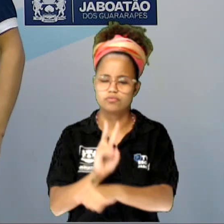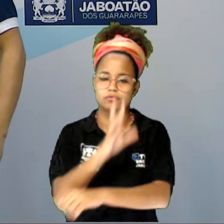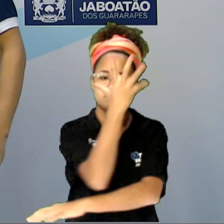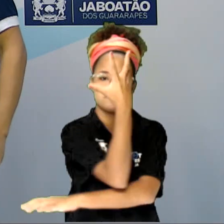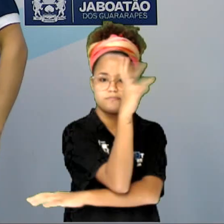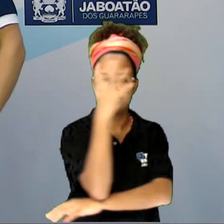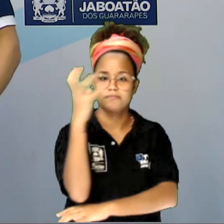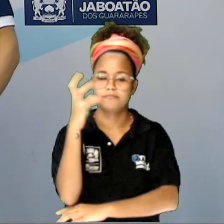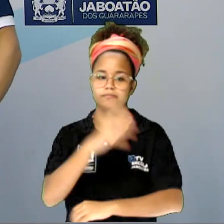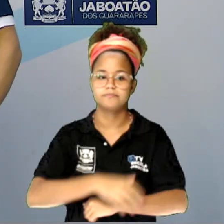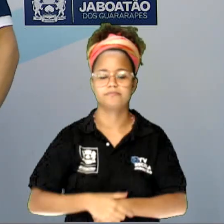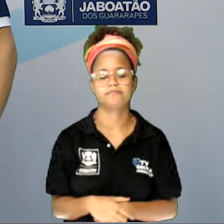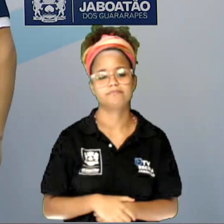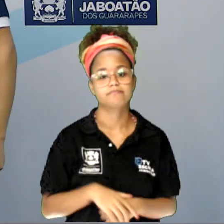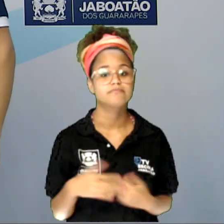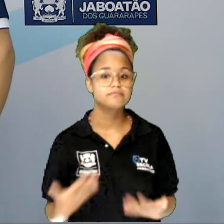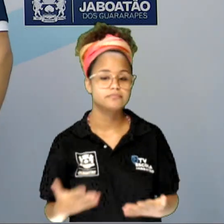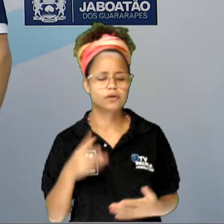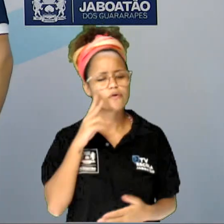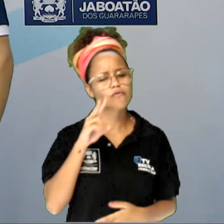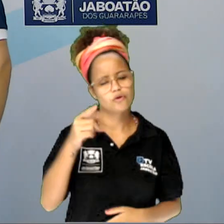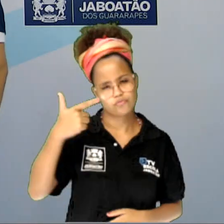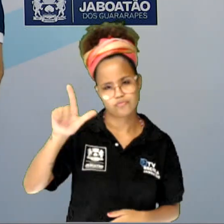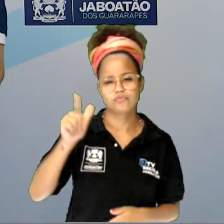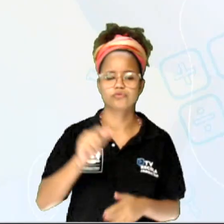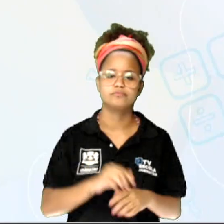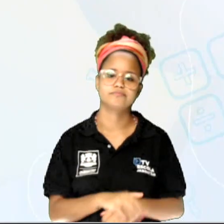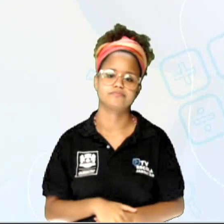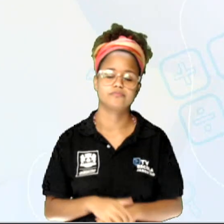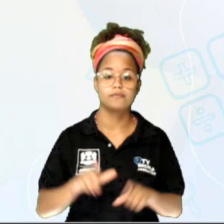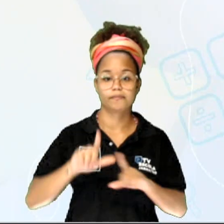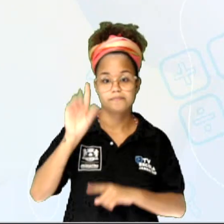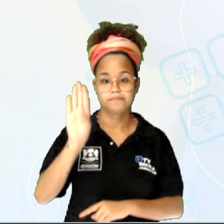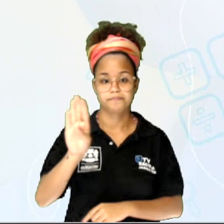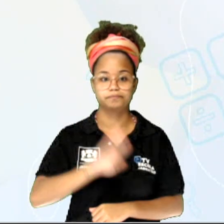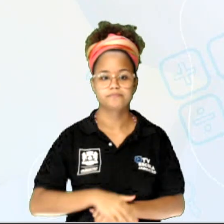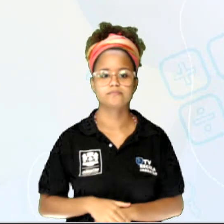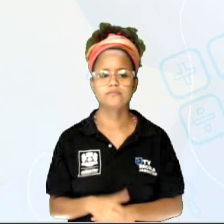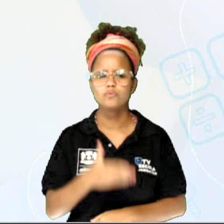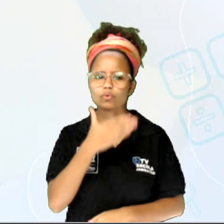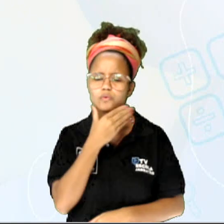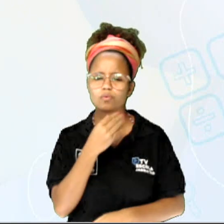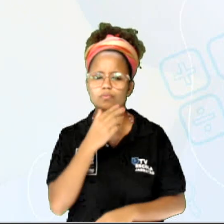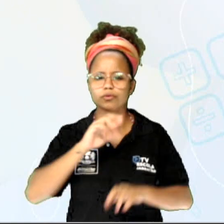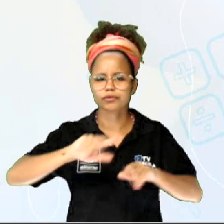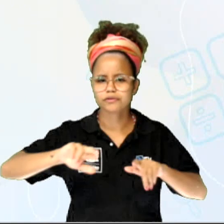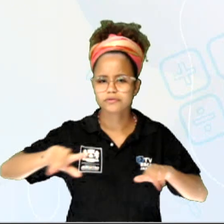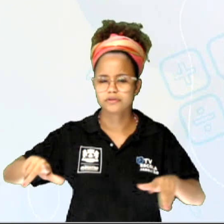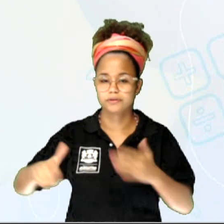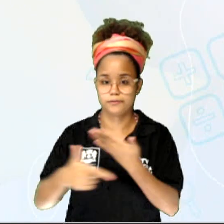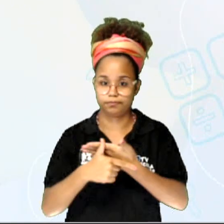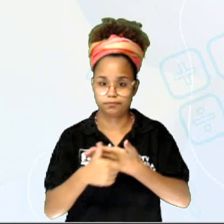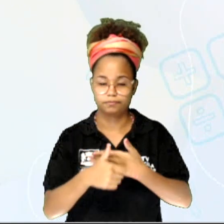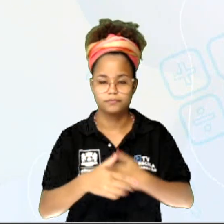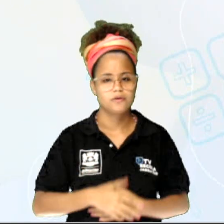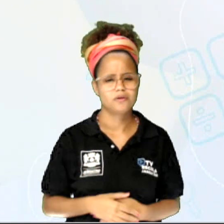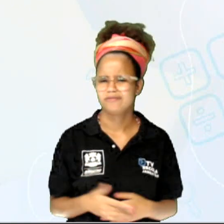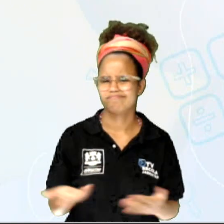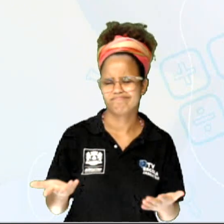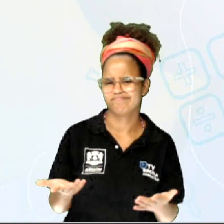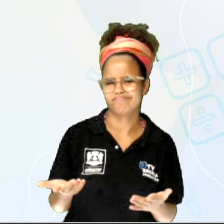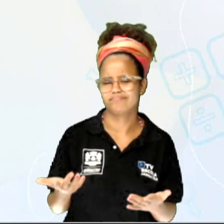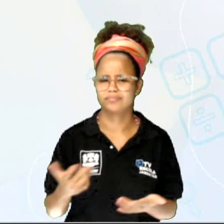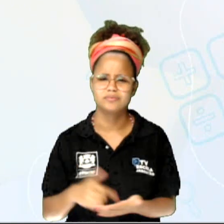Atlântica. De qualquer forma, vamos ver os outros itens. O B. Um homem com diferentes afazeres. Não faz muito sentido,